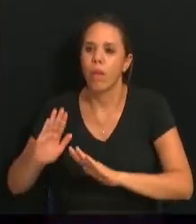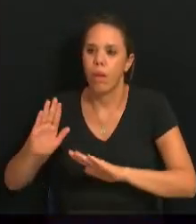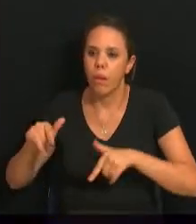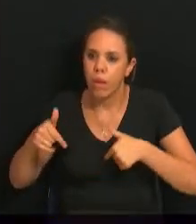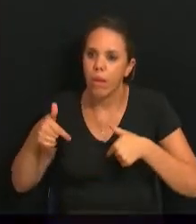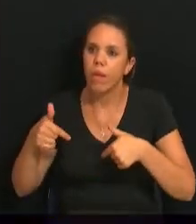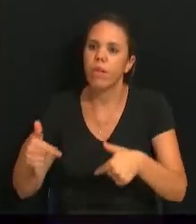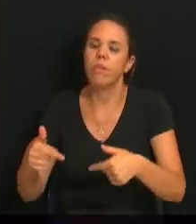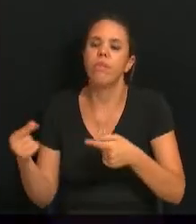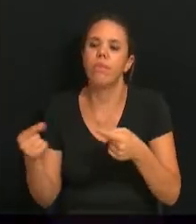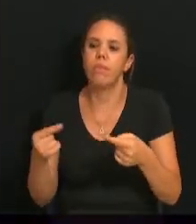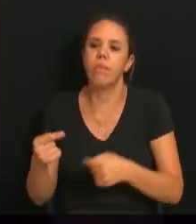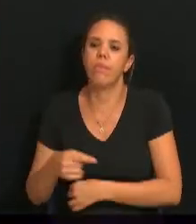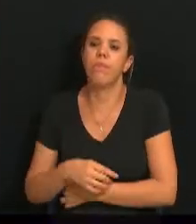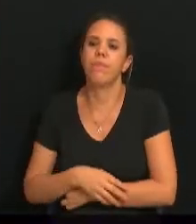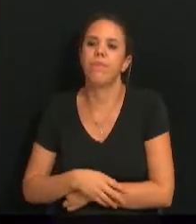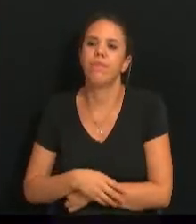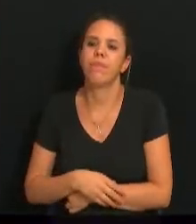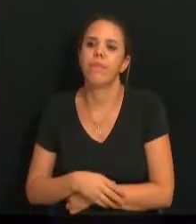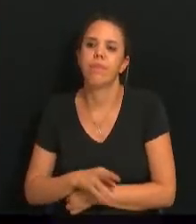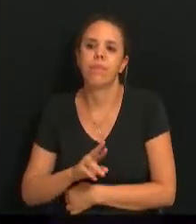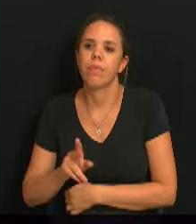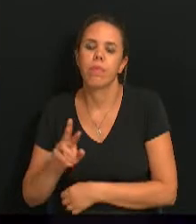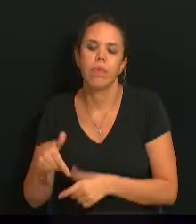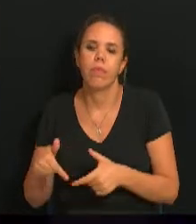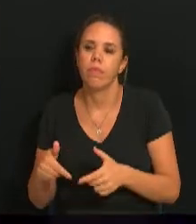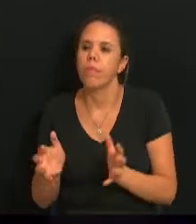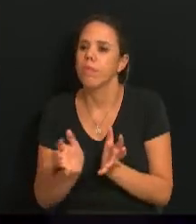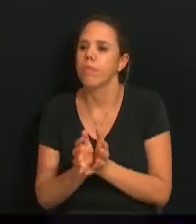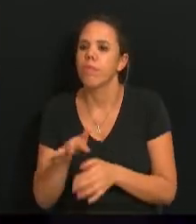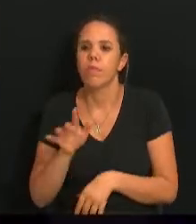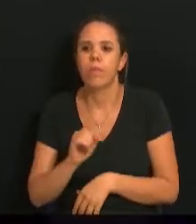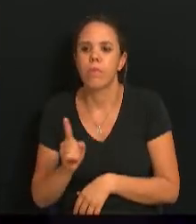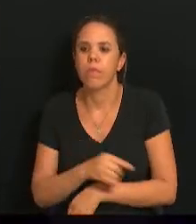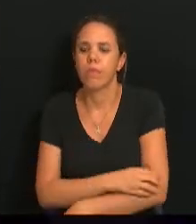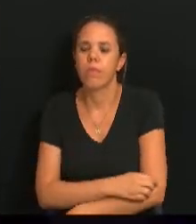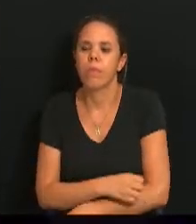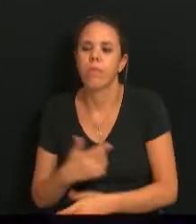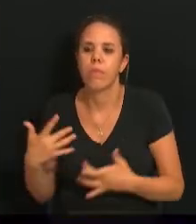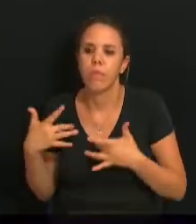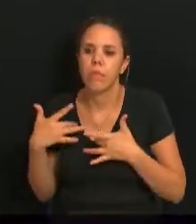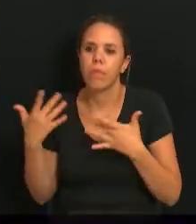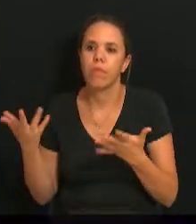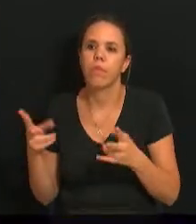A concorrência, e não o trabalho coletivo, a solidariedade e a